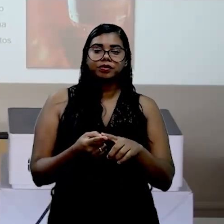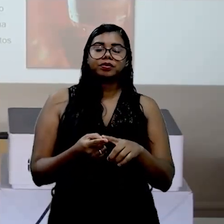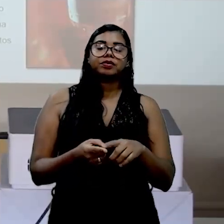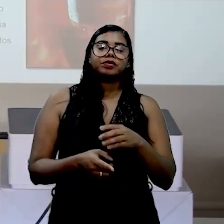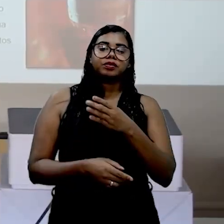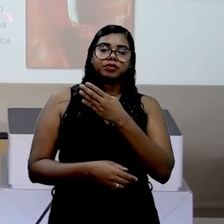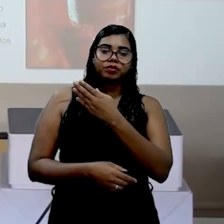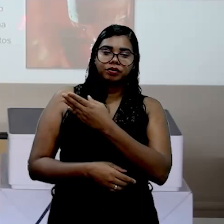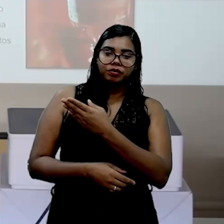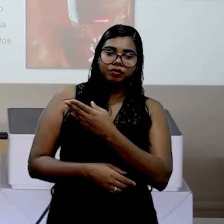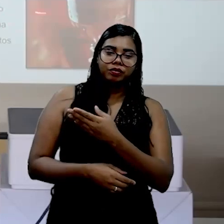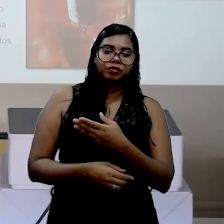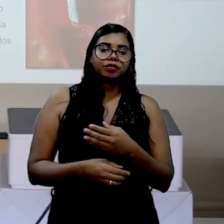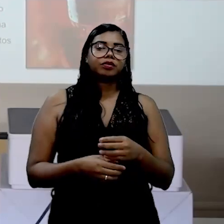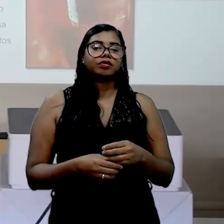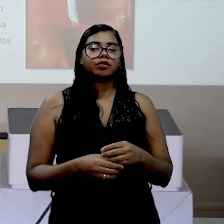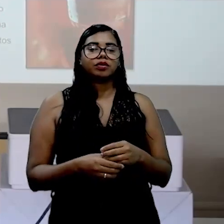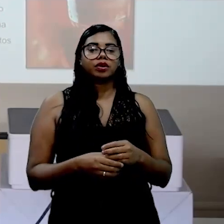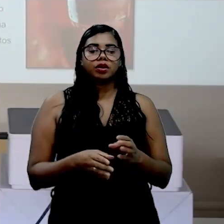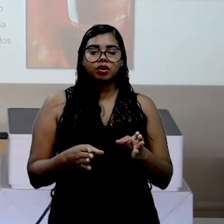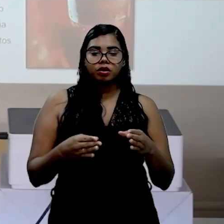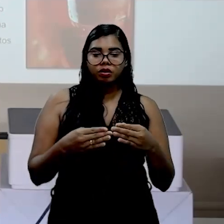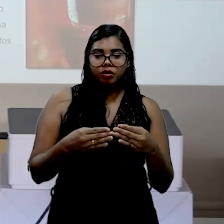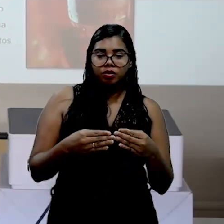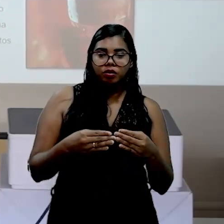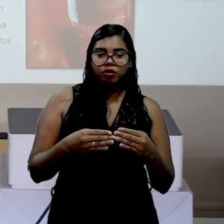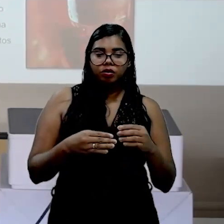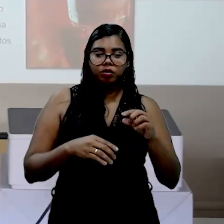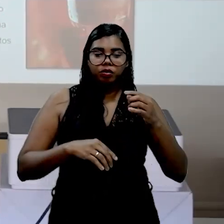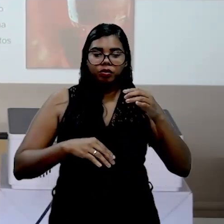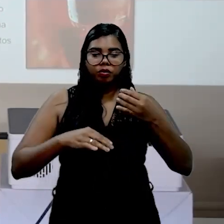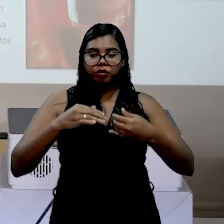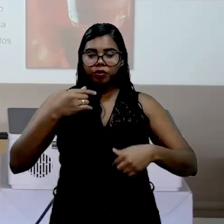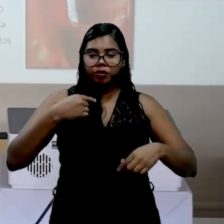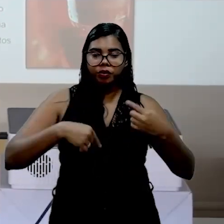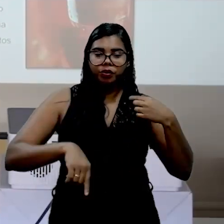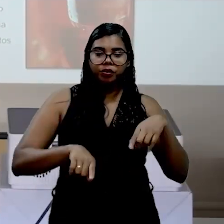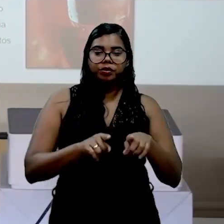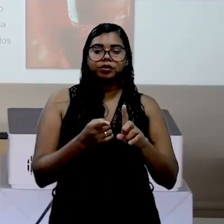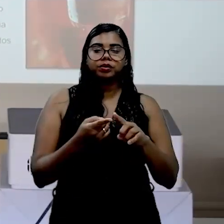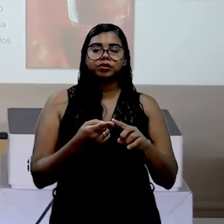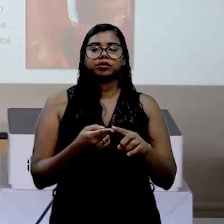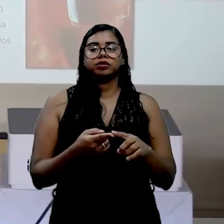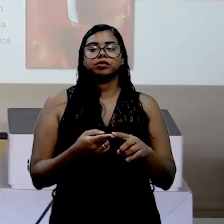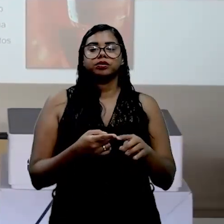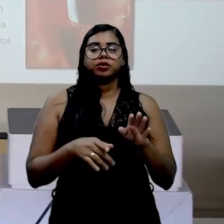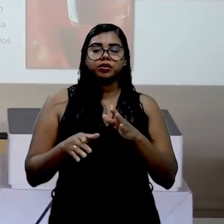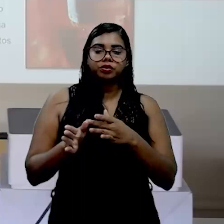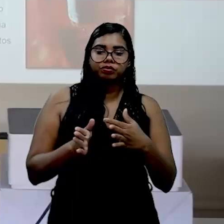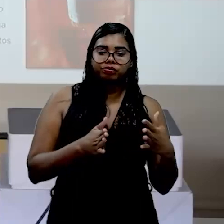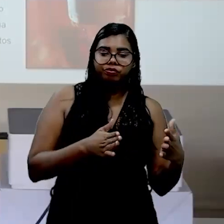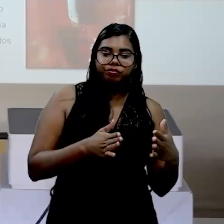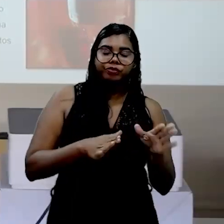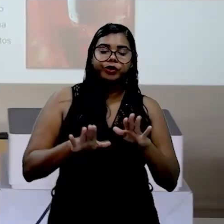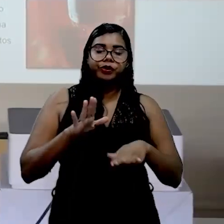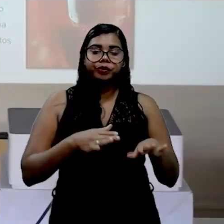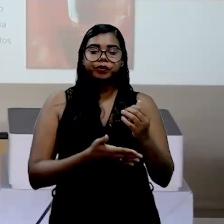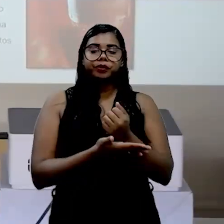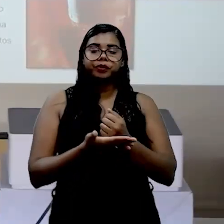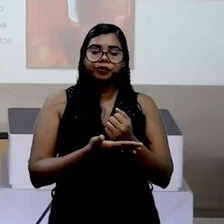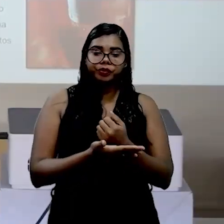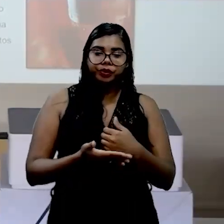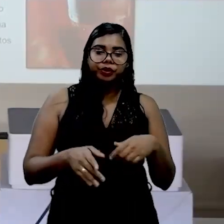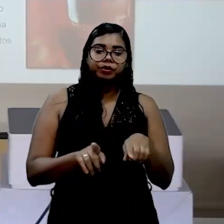braquiterapia, bloqueio hormonal, né? Quimioterapia e radiofármaco. Então você tem uma série de tratamentos para o tumor de próstata,